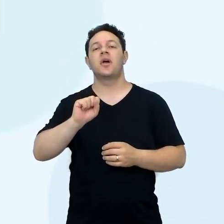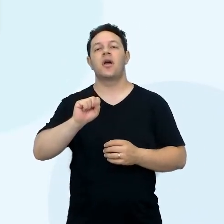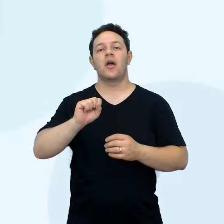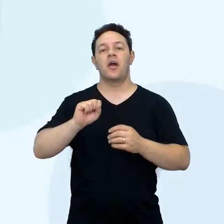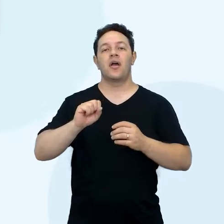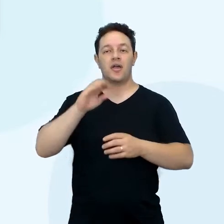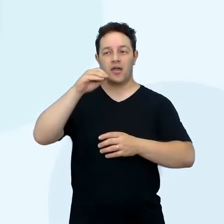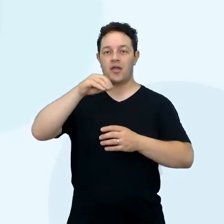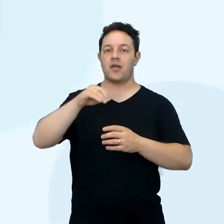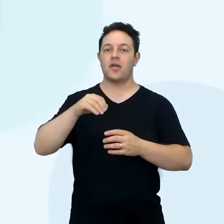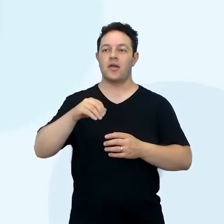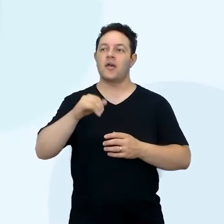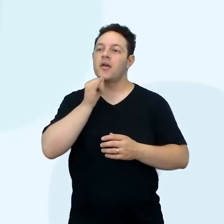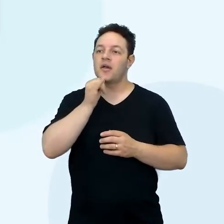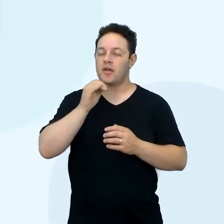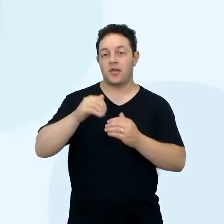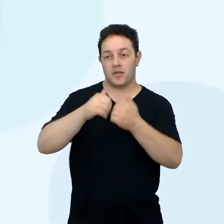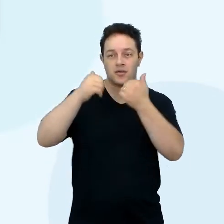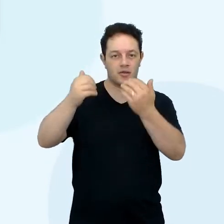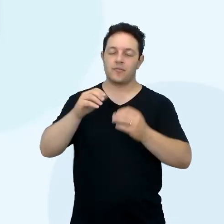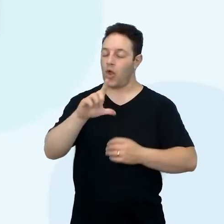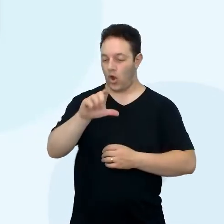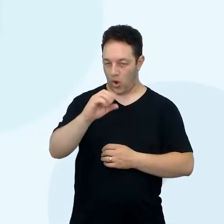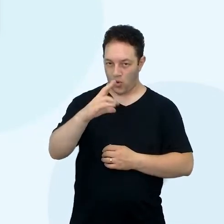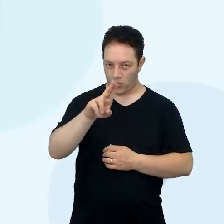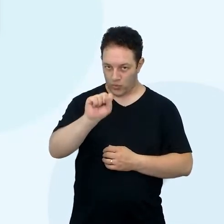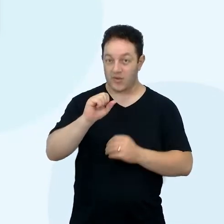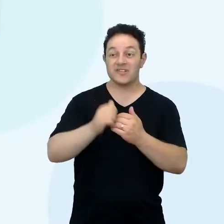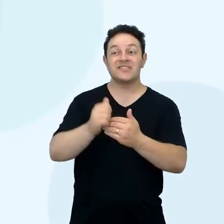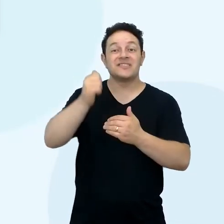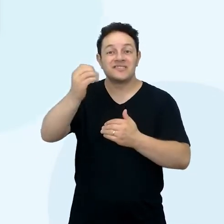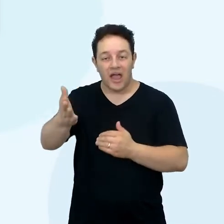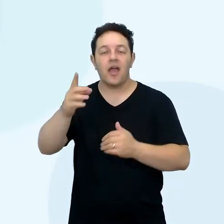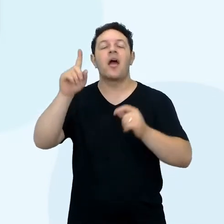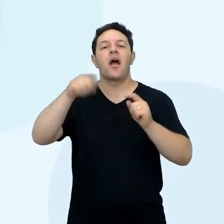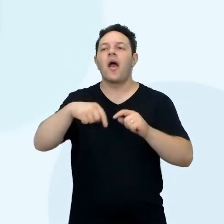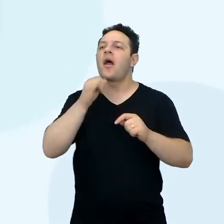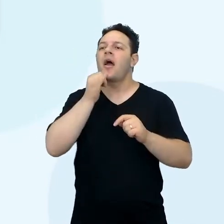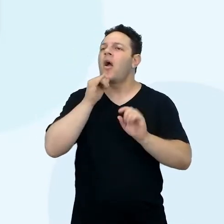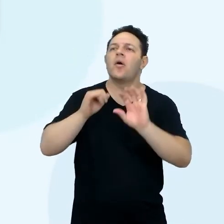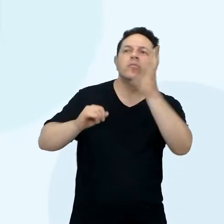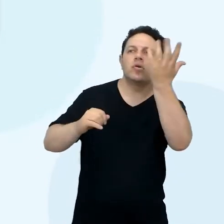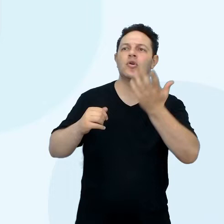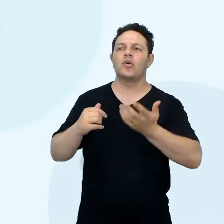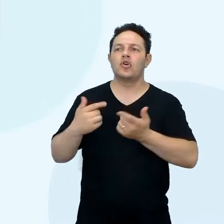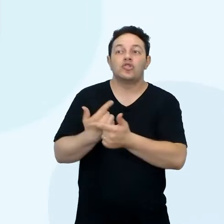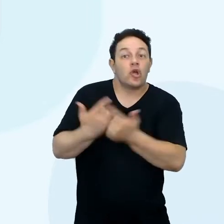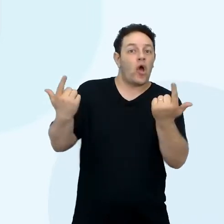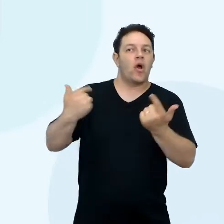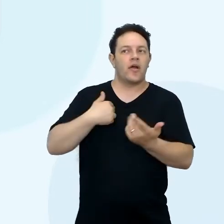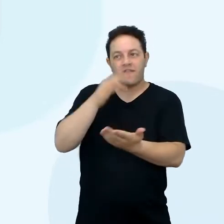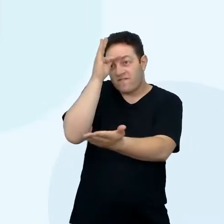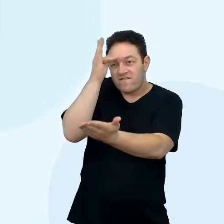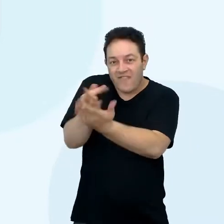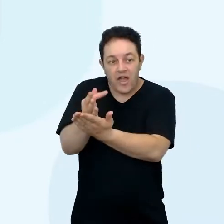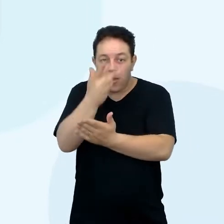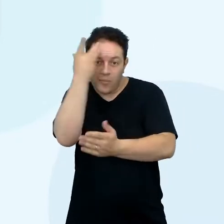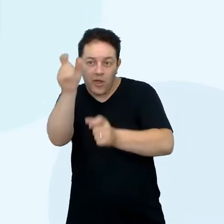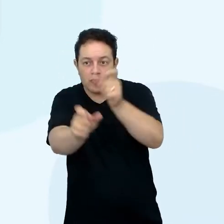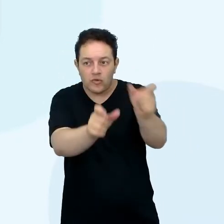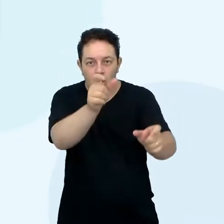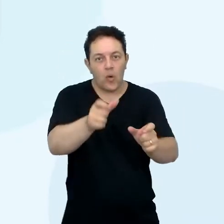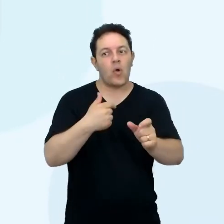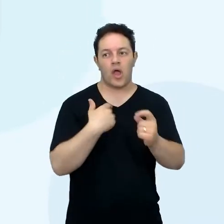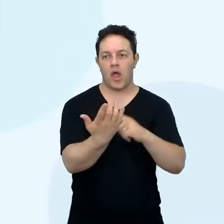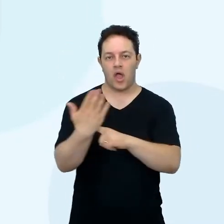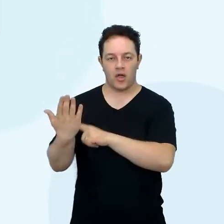de algo que é externo, ou seja, o acaso, a sorte, a sua fé, outras pessoas, tá? Então isso